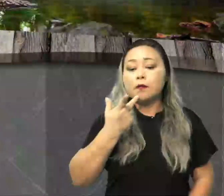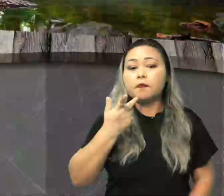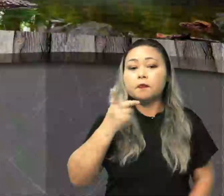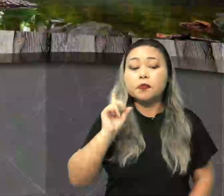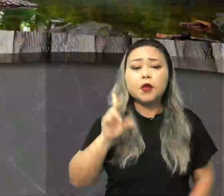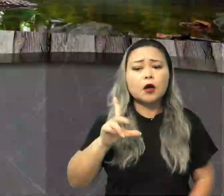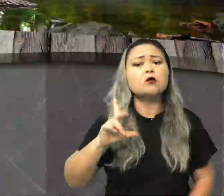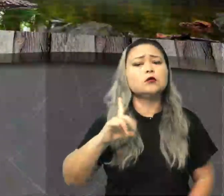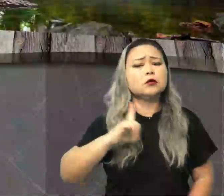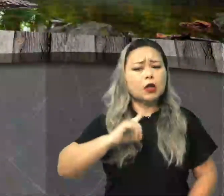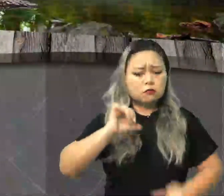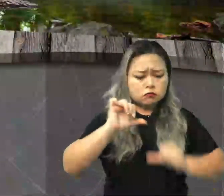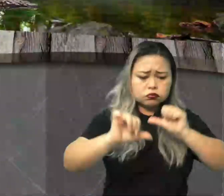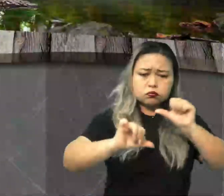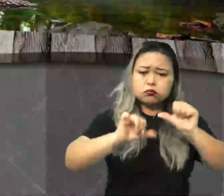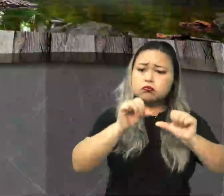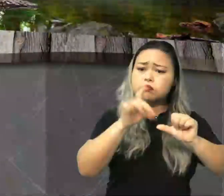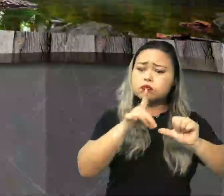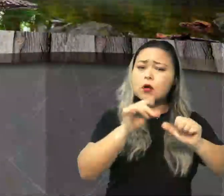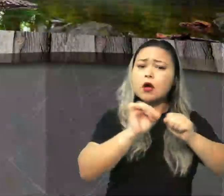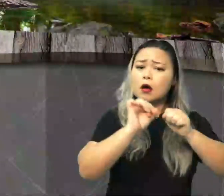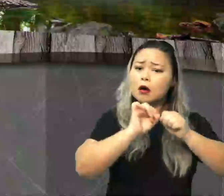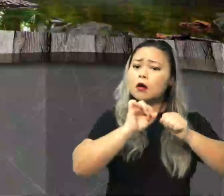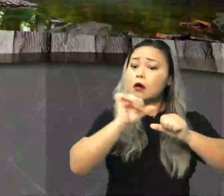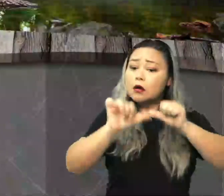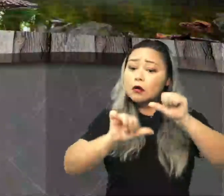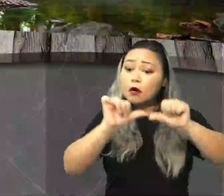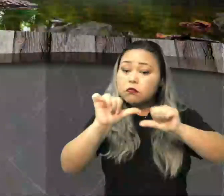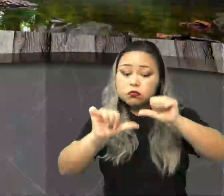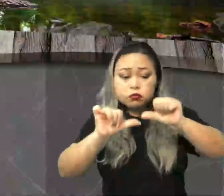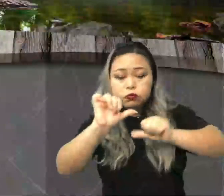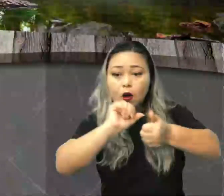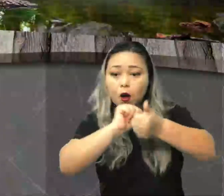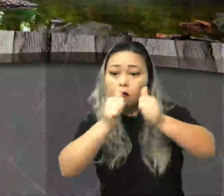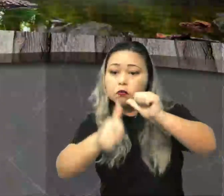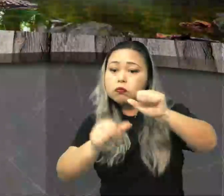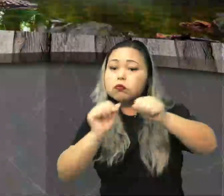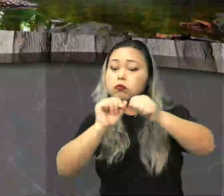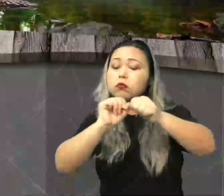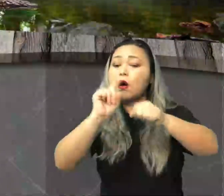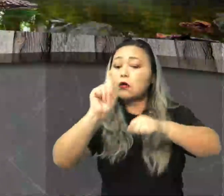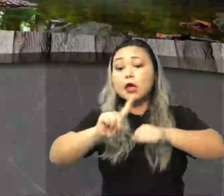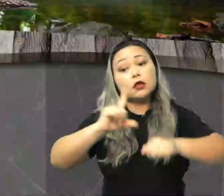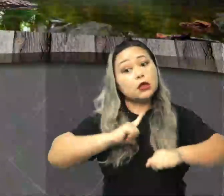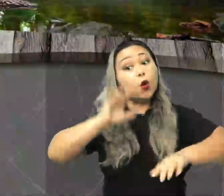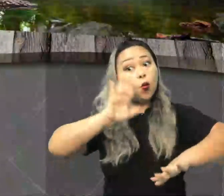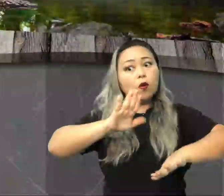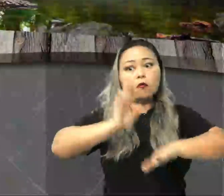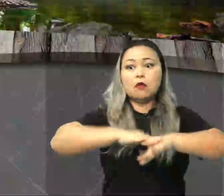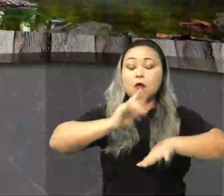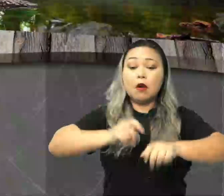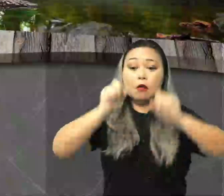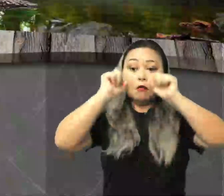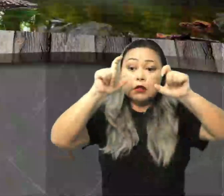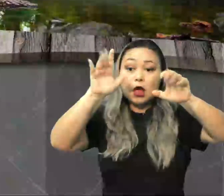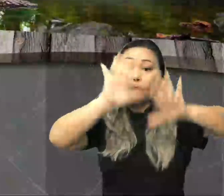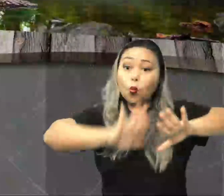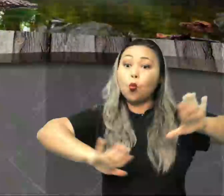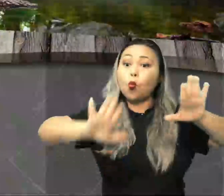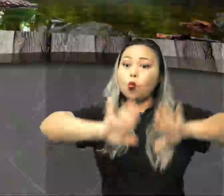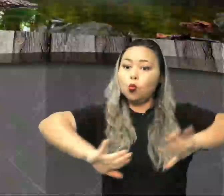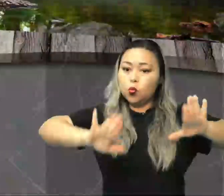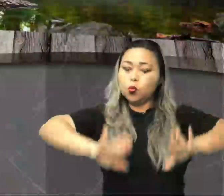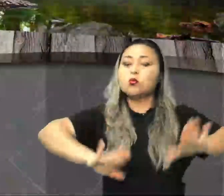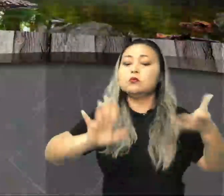que sofrem muitas mutações, toda a atenção é pouca, tá? Todo cuidado é pouco. Então, tem que ter muita atenção mesmo com